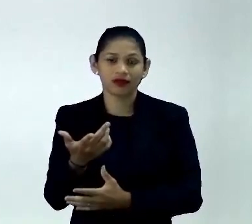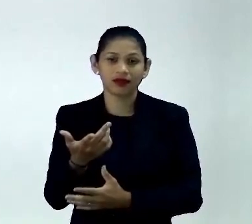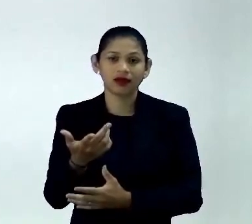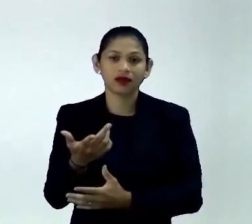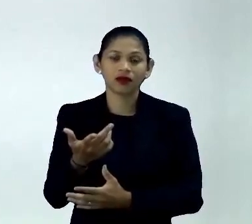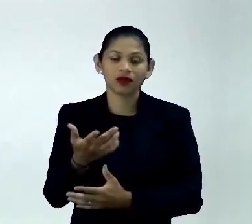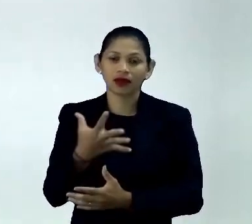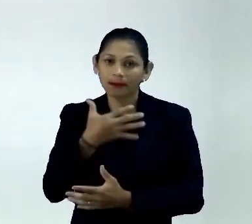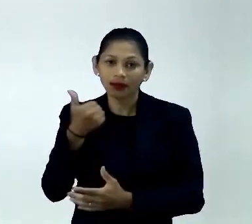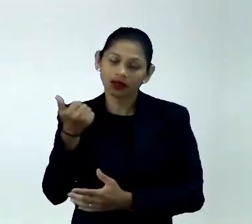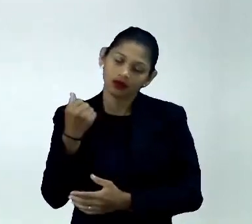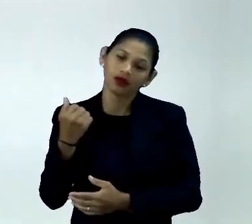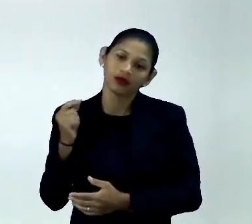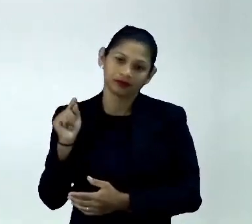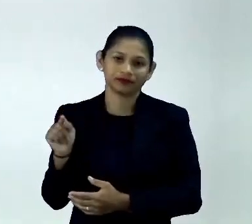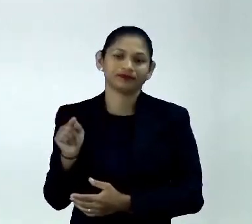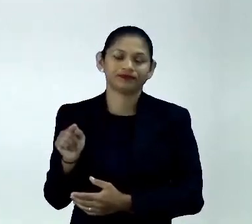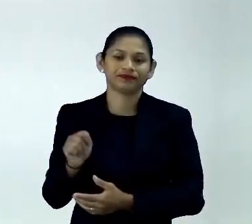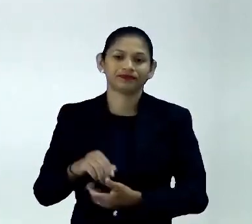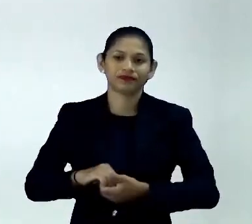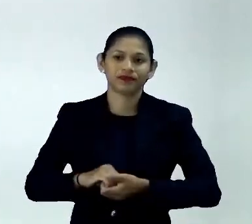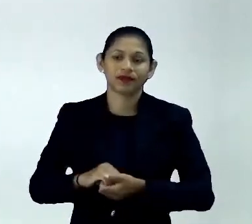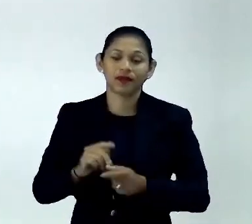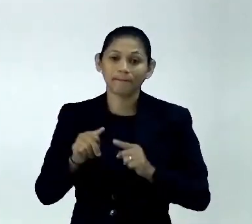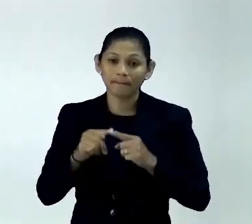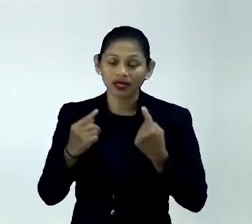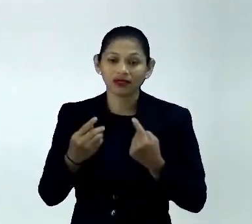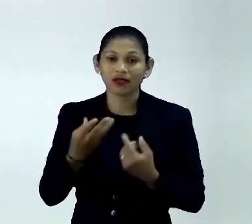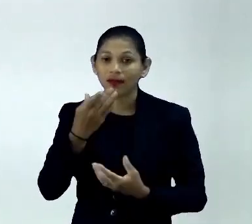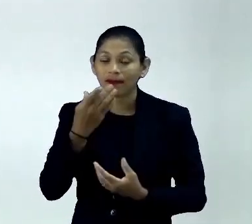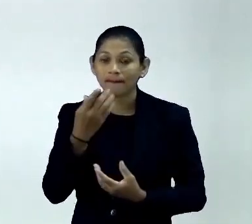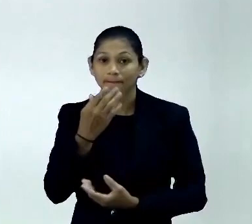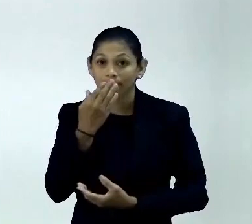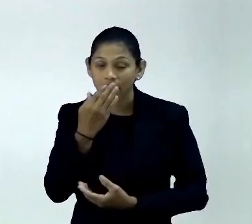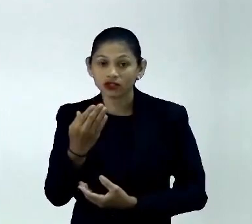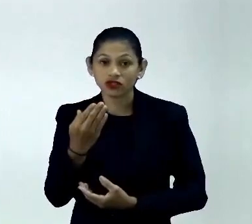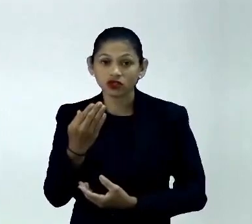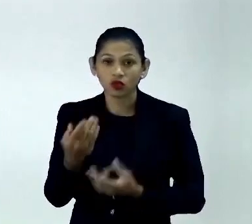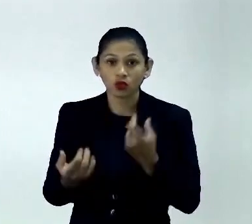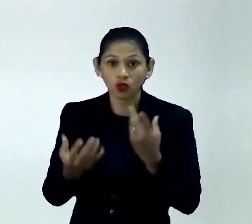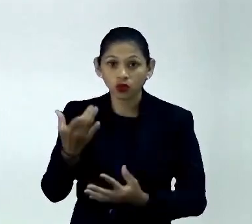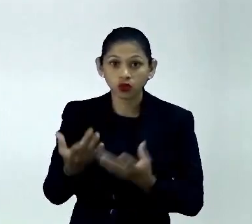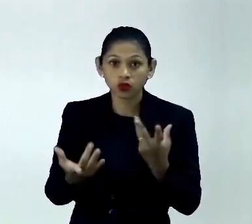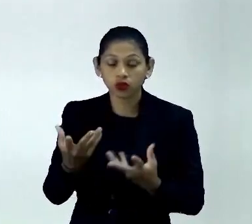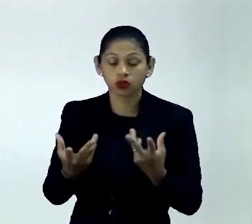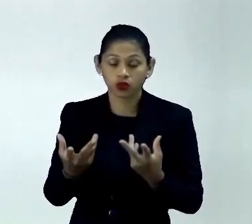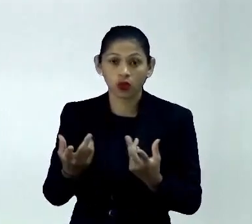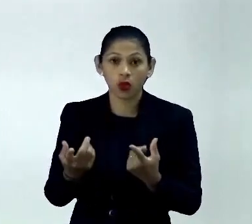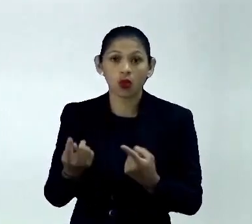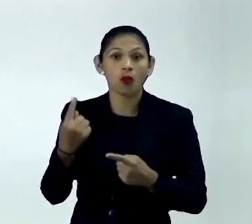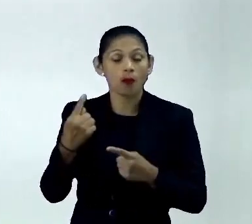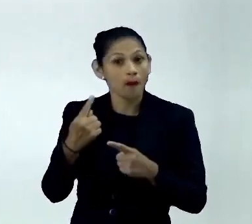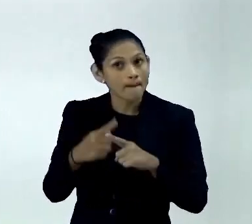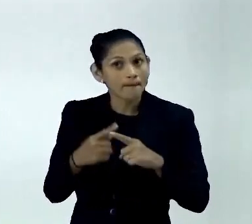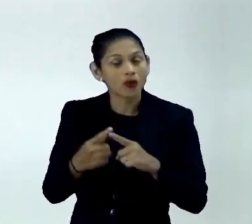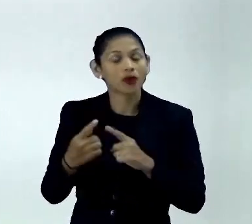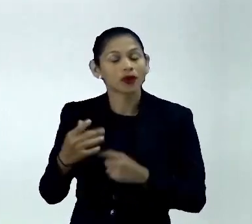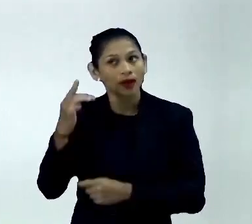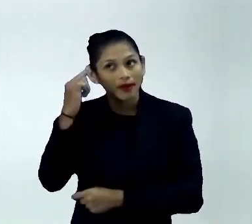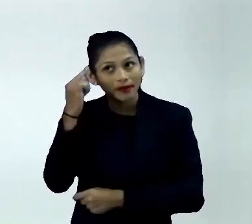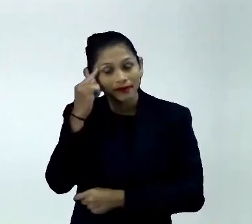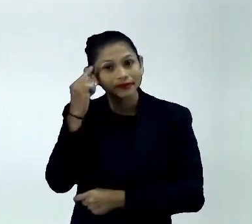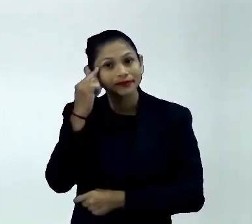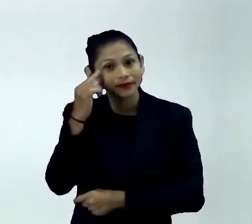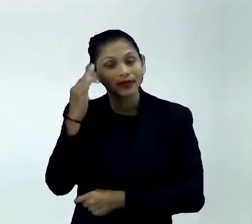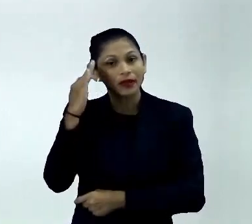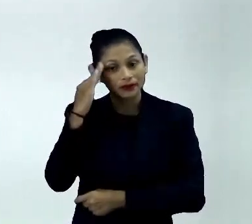dano. Mas ele pediu exatamente no fogo. Ah, vou falar no fogo, porque eu sei que eles vão fazer ao contrário do que eu estou pedindo. Por